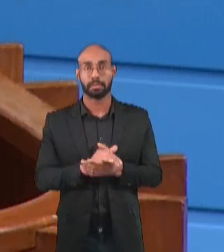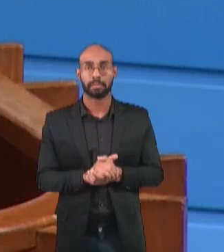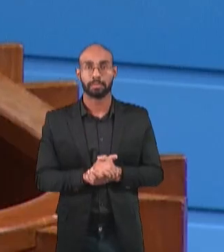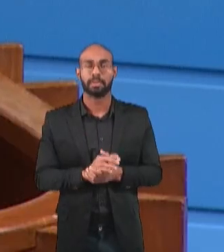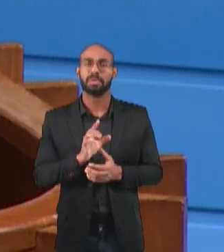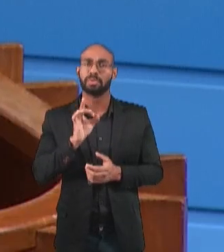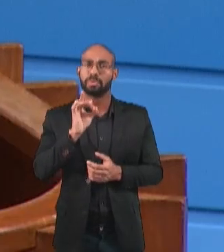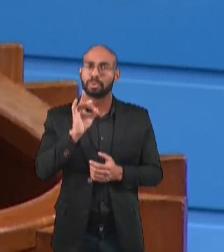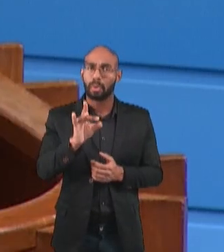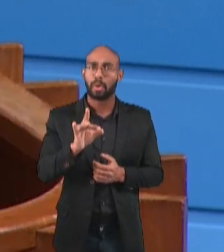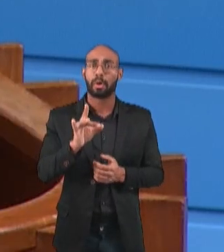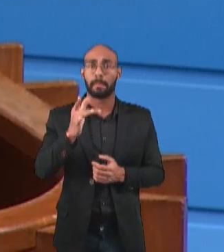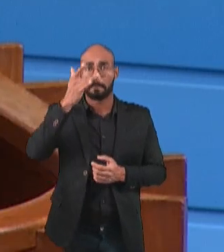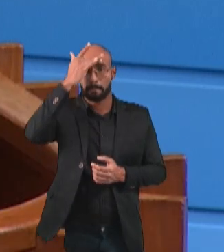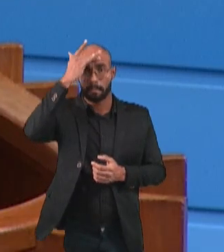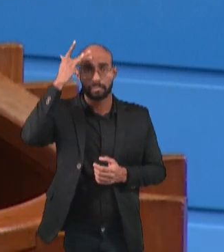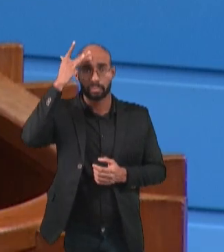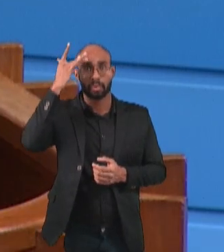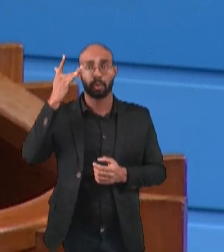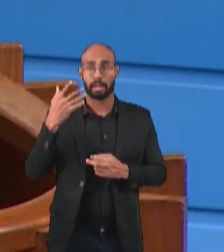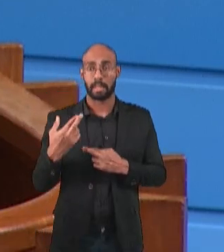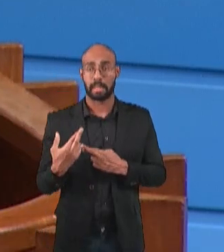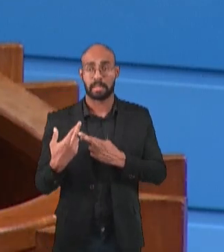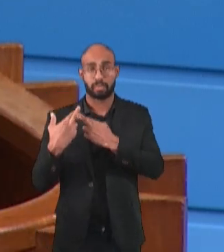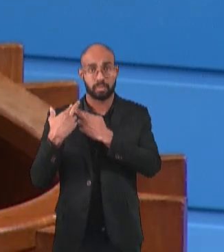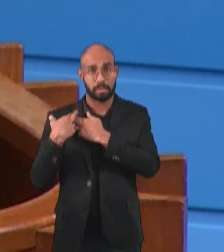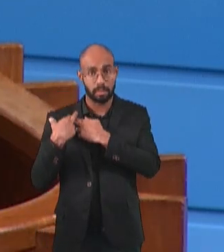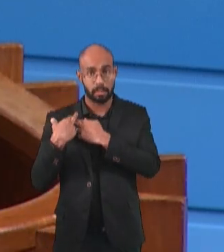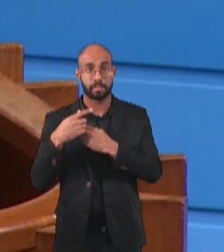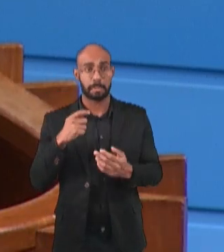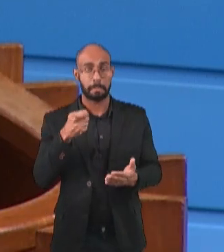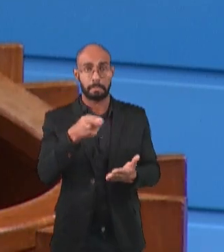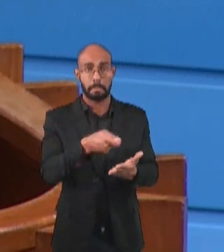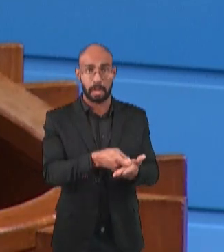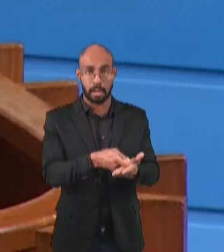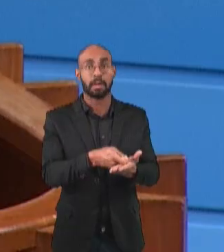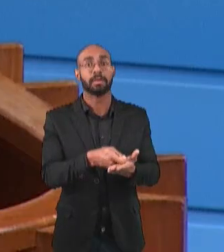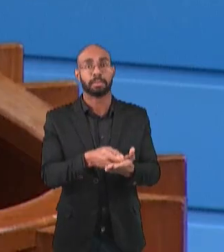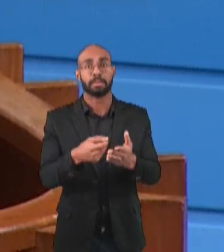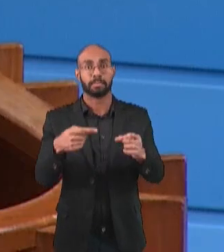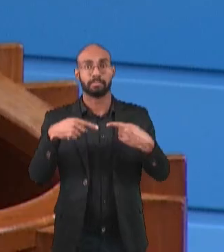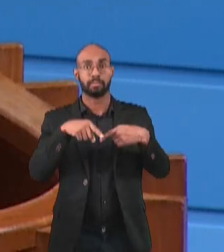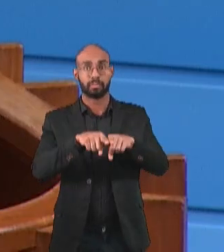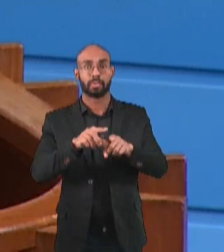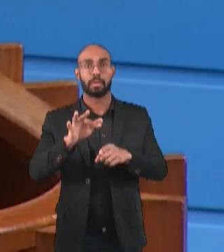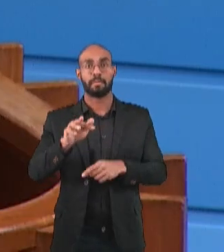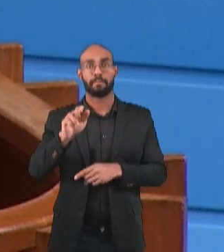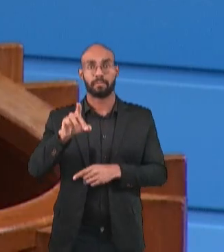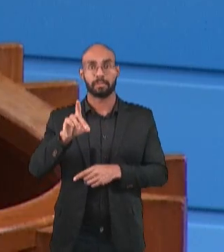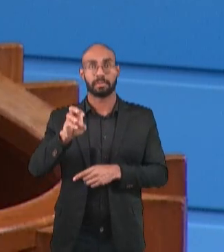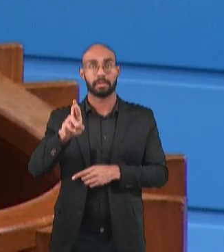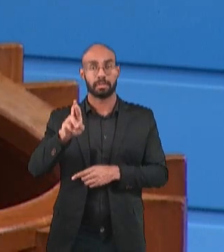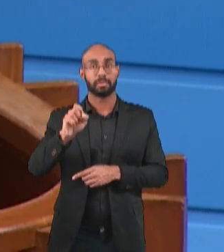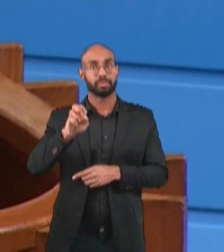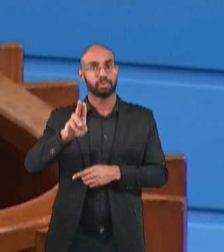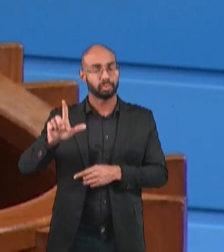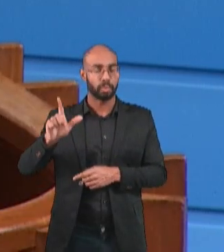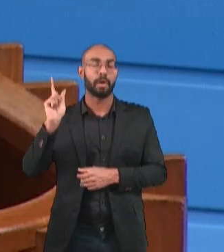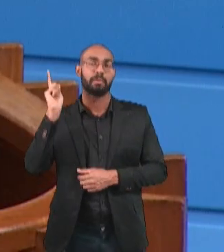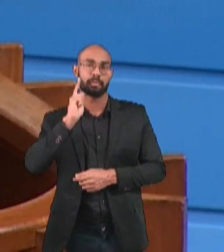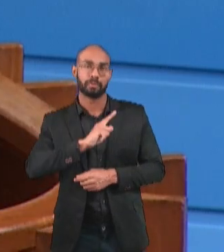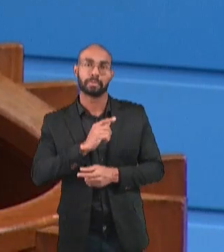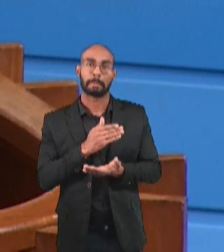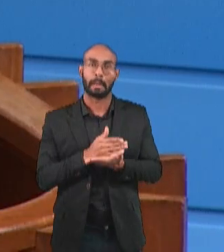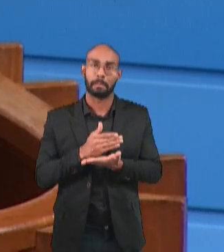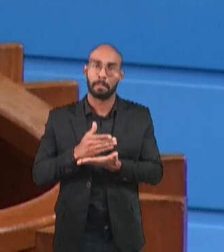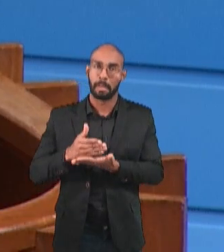aqueles que são responsáveis pelo pagamento da cadeia inteira do Fundersul vão ter a benesse de ter esse